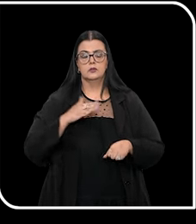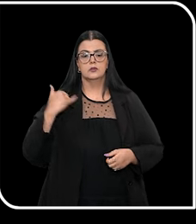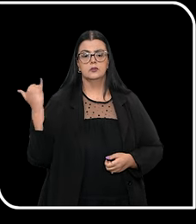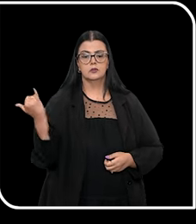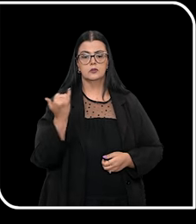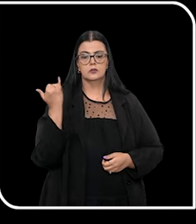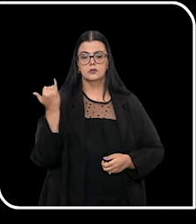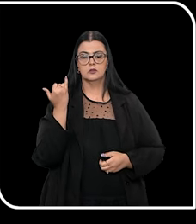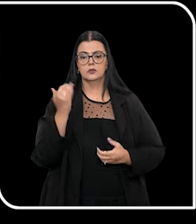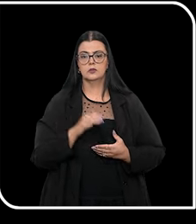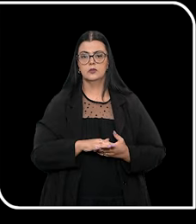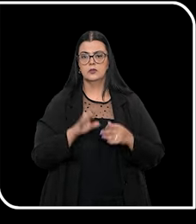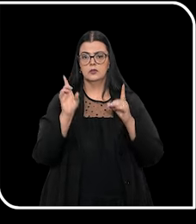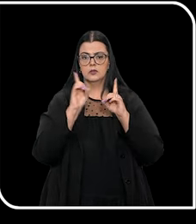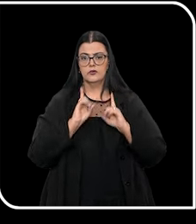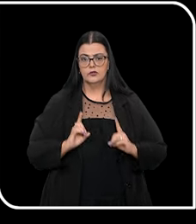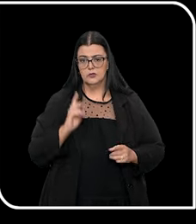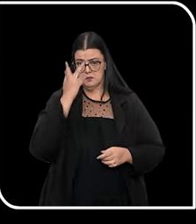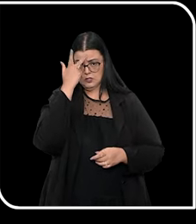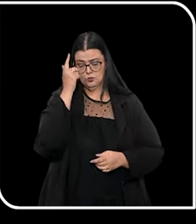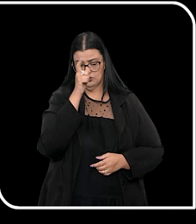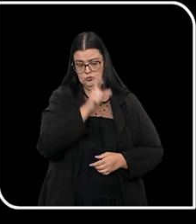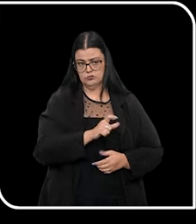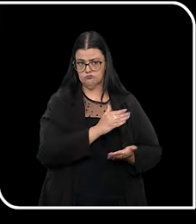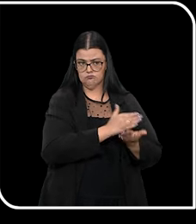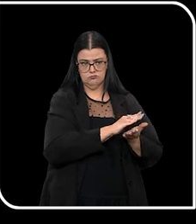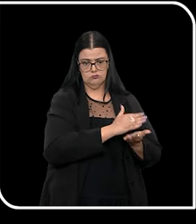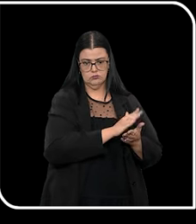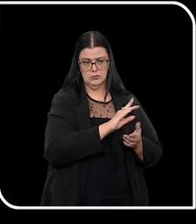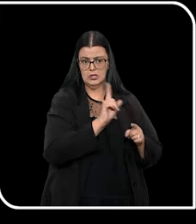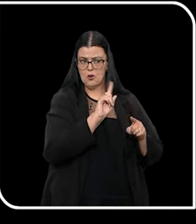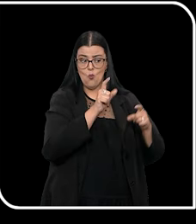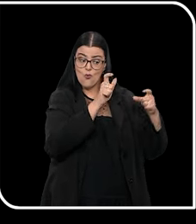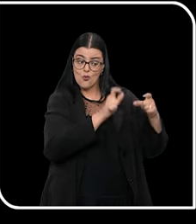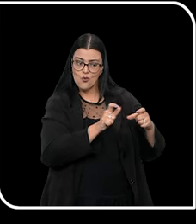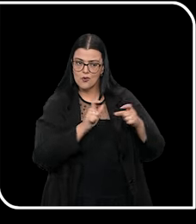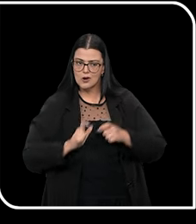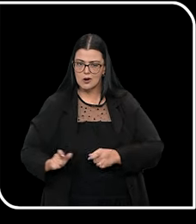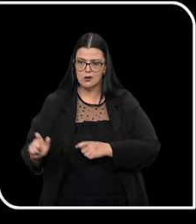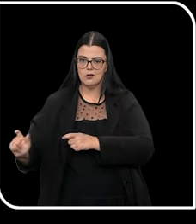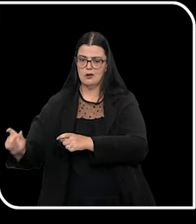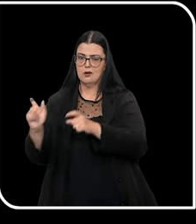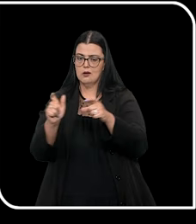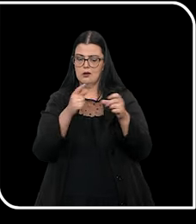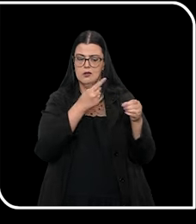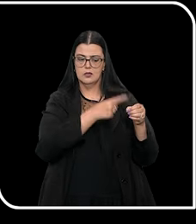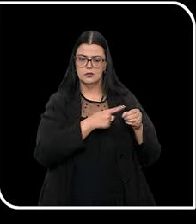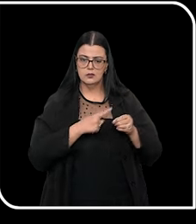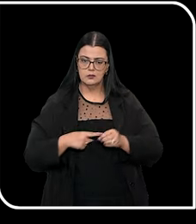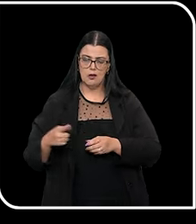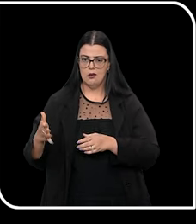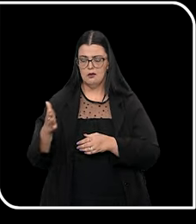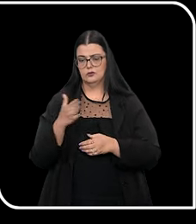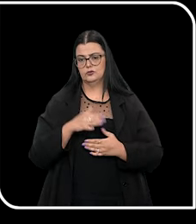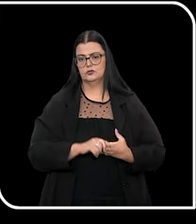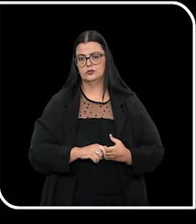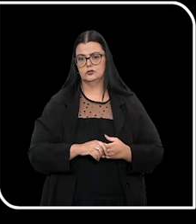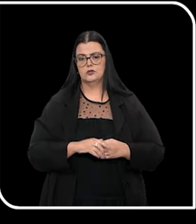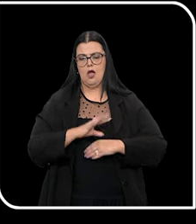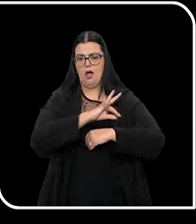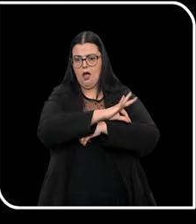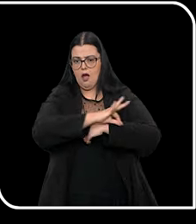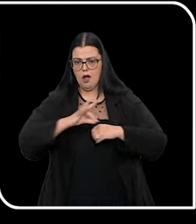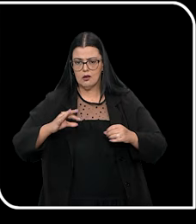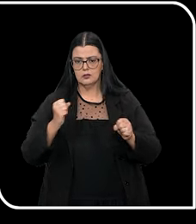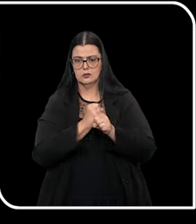importante de tudo é deficiente não é a pessoa são os lugares são as cidades é